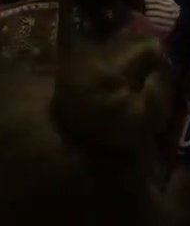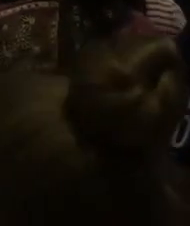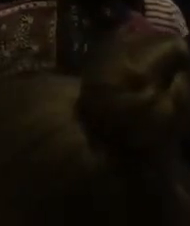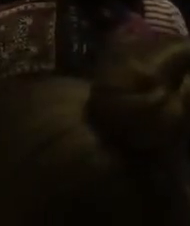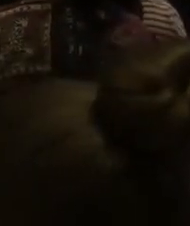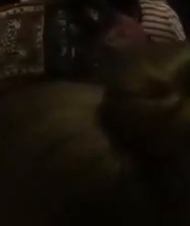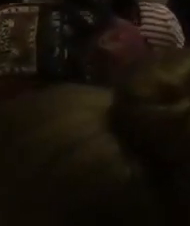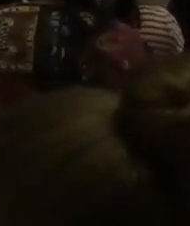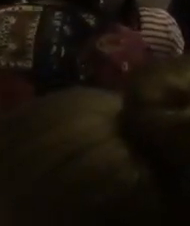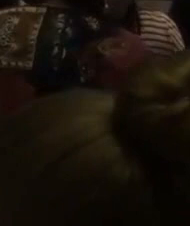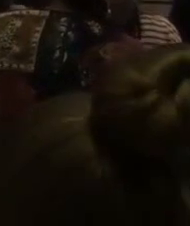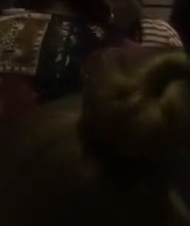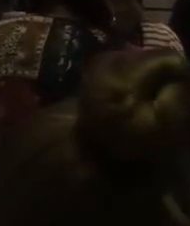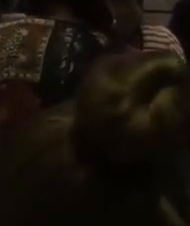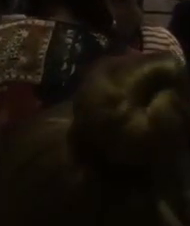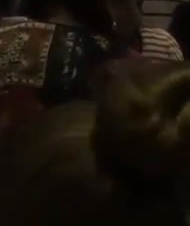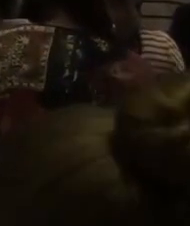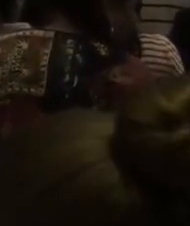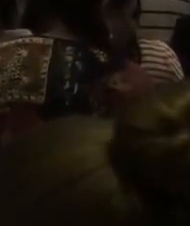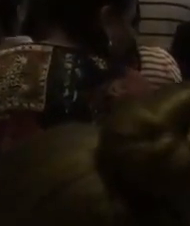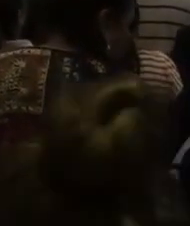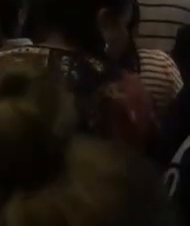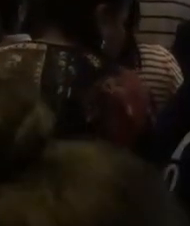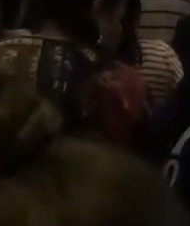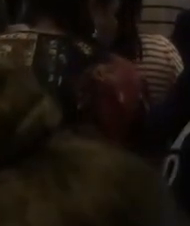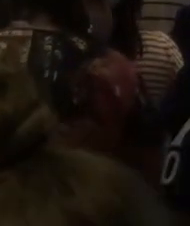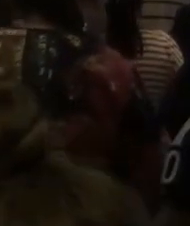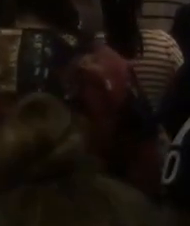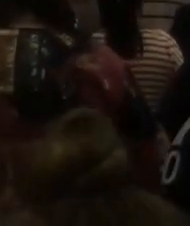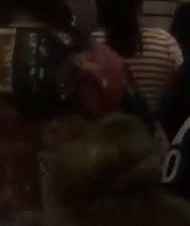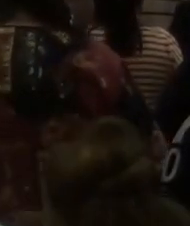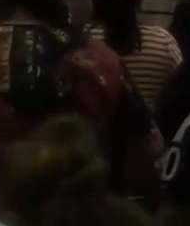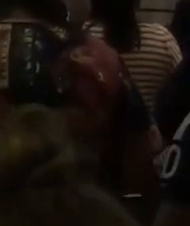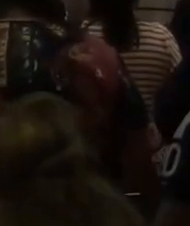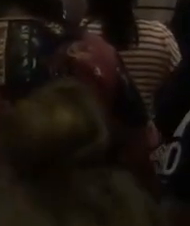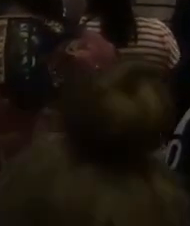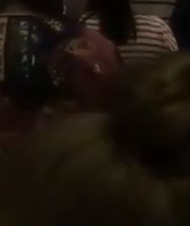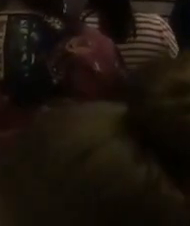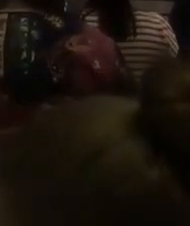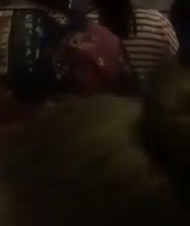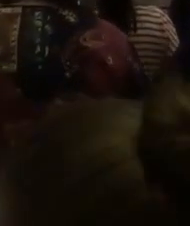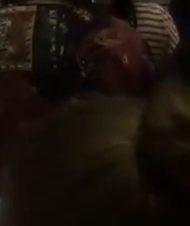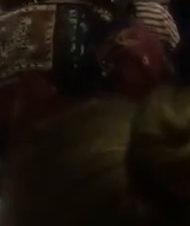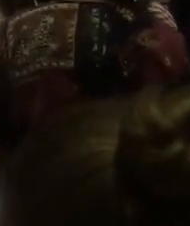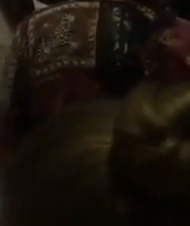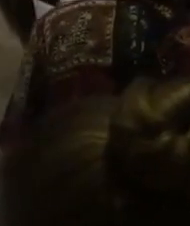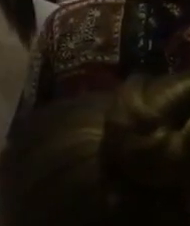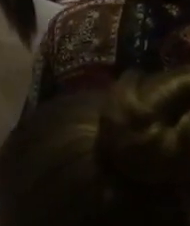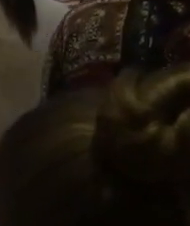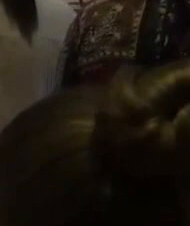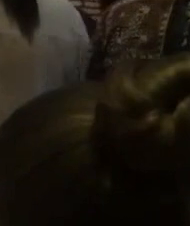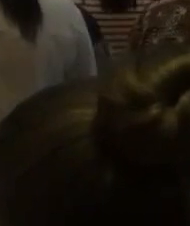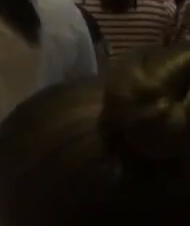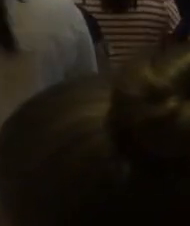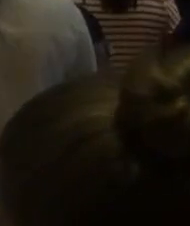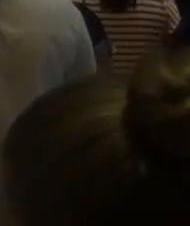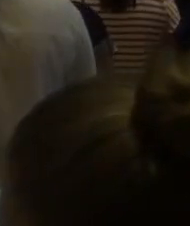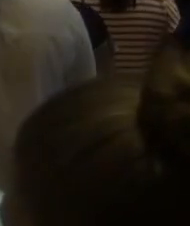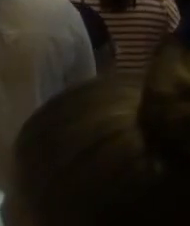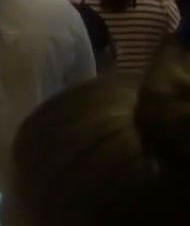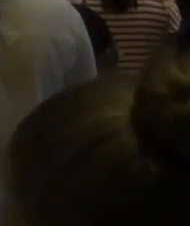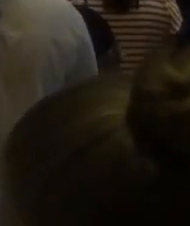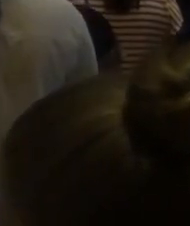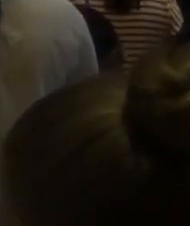cabeça. Jesus está no meu barquinho, Ele está no meu barquinho. Pode parecer que